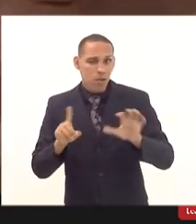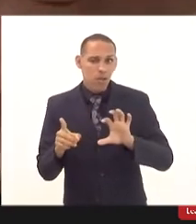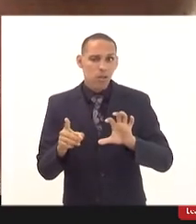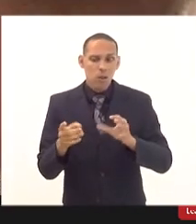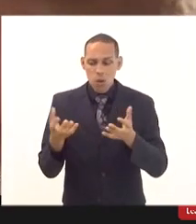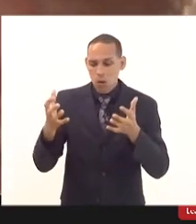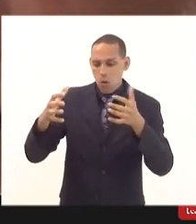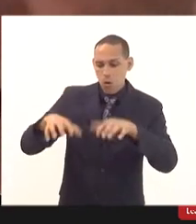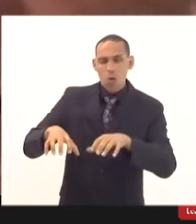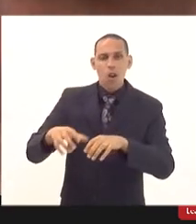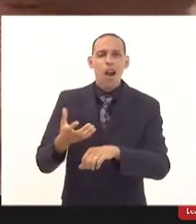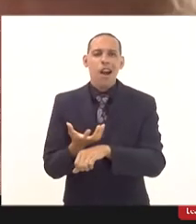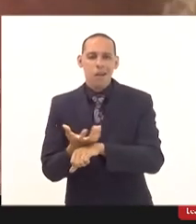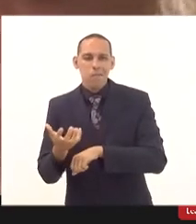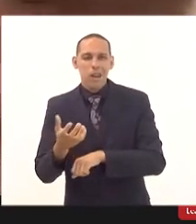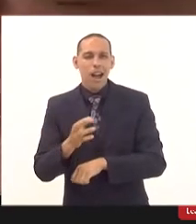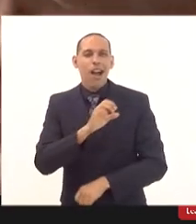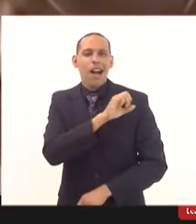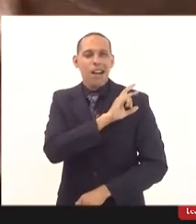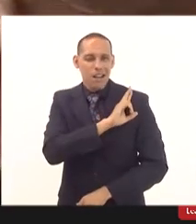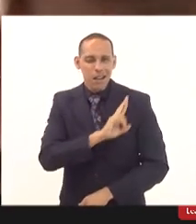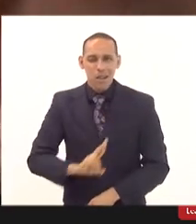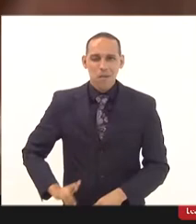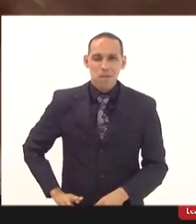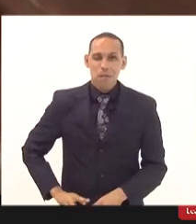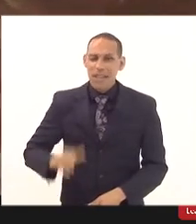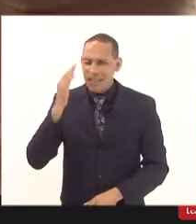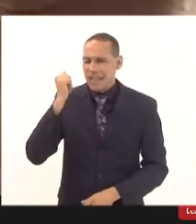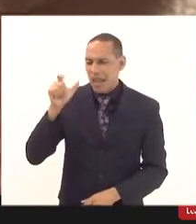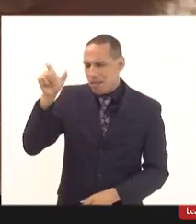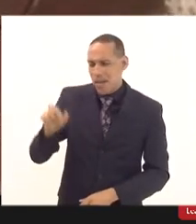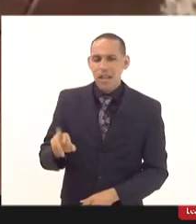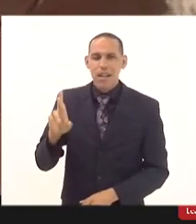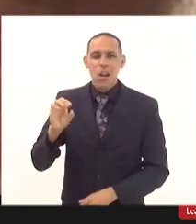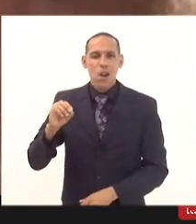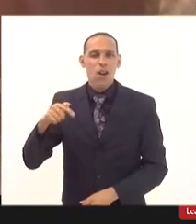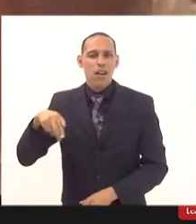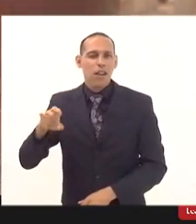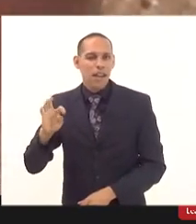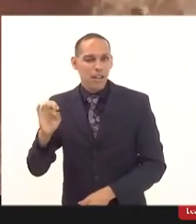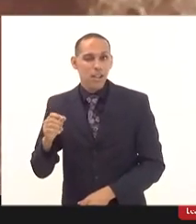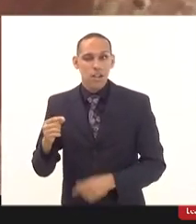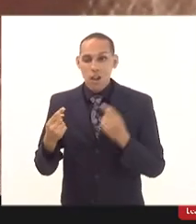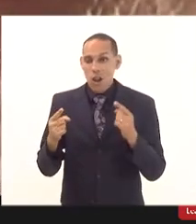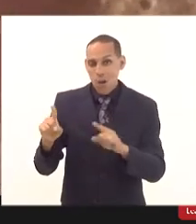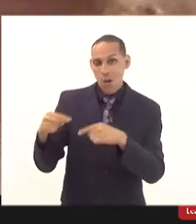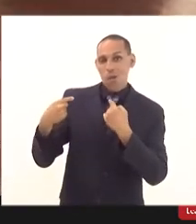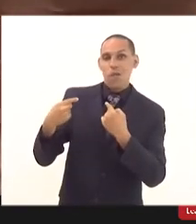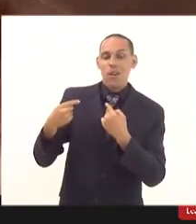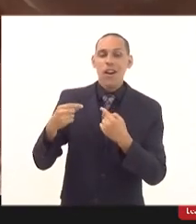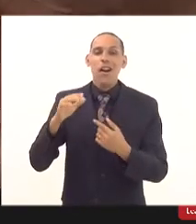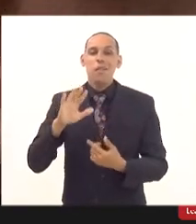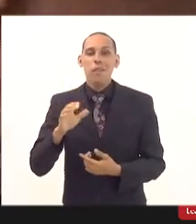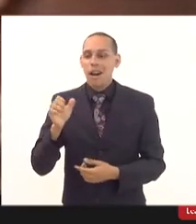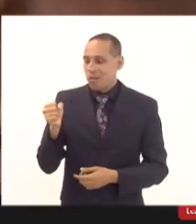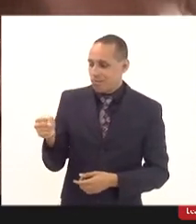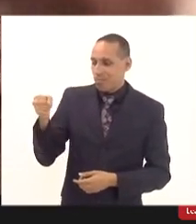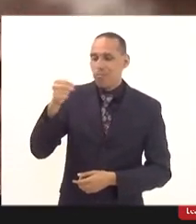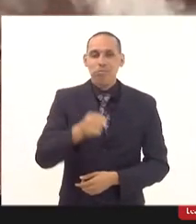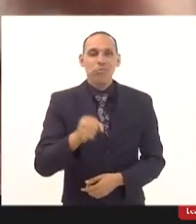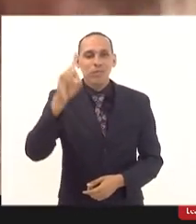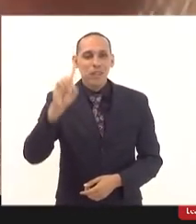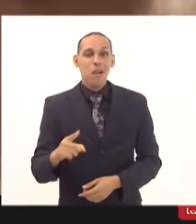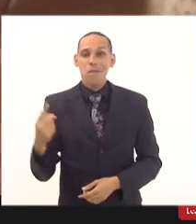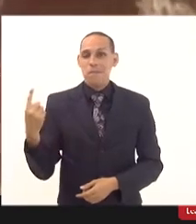a rádio na Praça da República e mesmo dentro de Rocket ser Oposição a seu governo nome ou como primeiro diretor da que